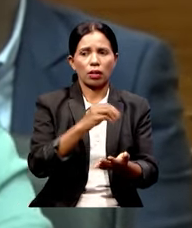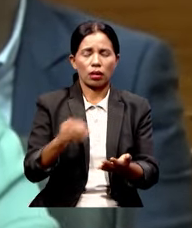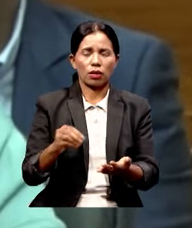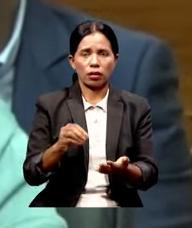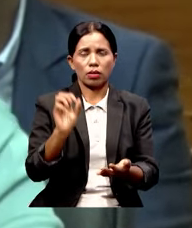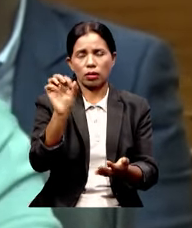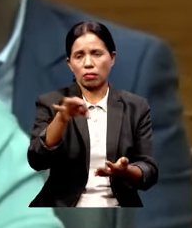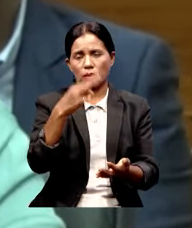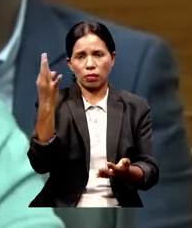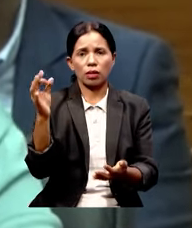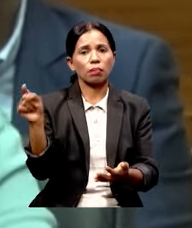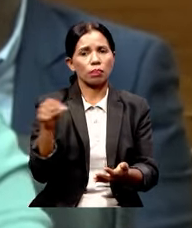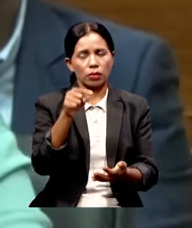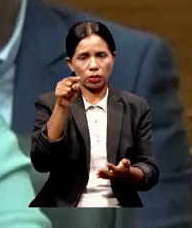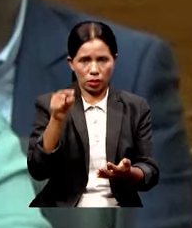208.163.174 k 11%.